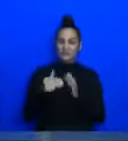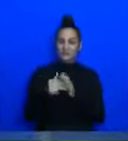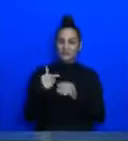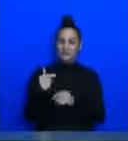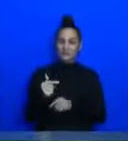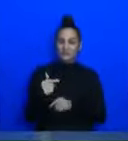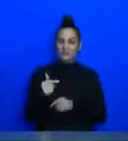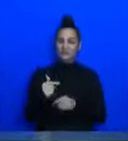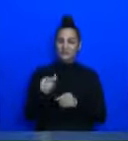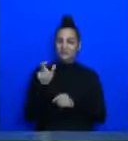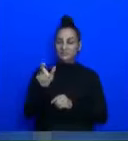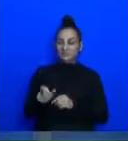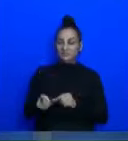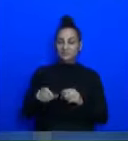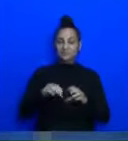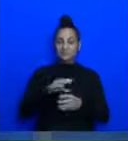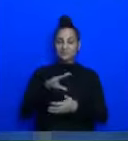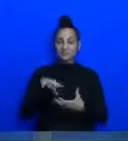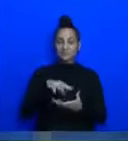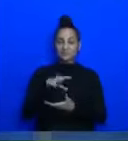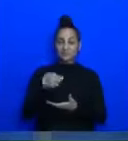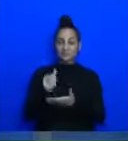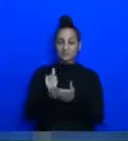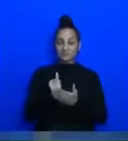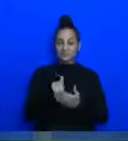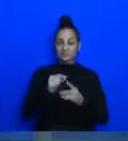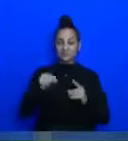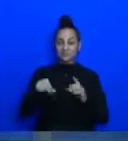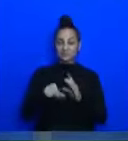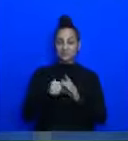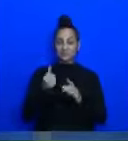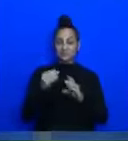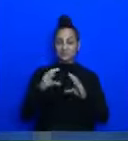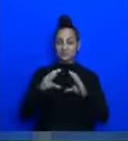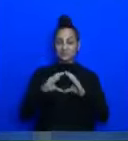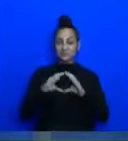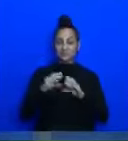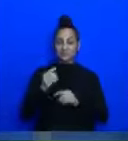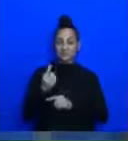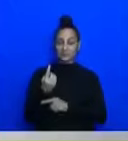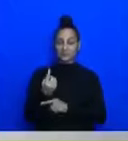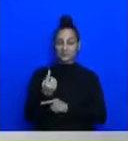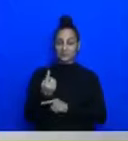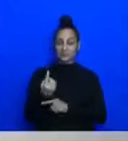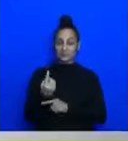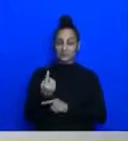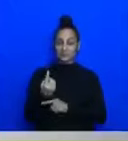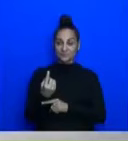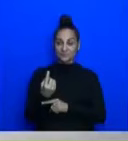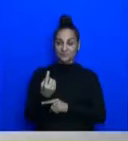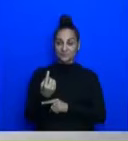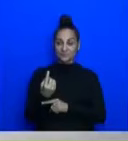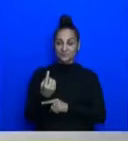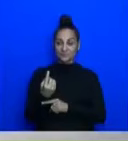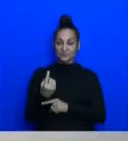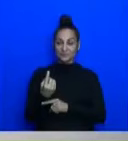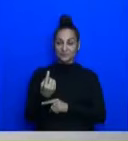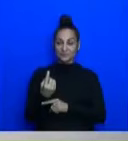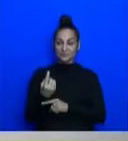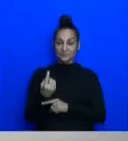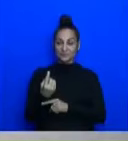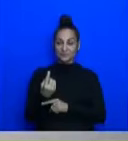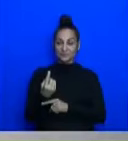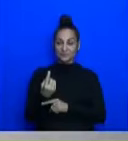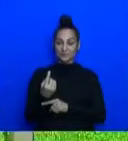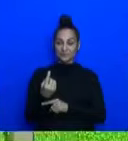colunas. Então, globo girando, saindo já a primeira bola, sorteando a primeira bola. Bola de número 1, coluna 1,